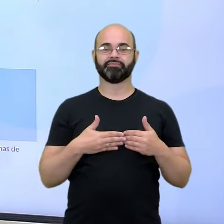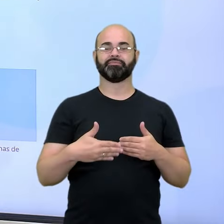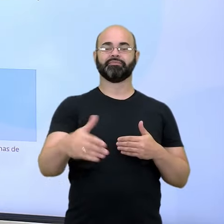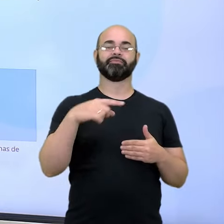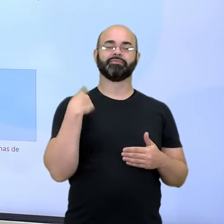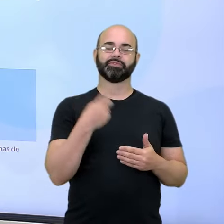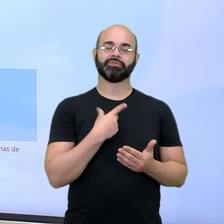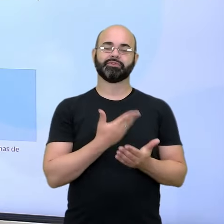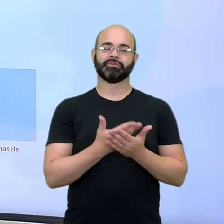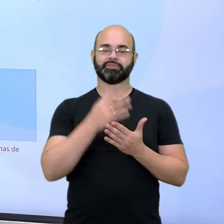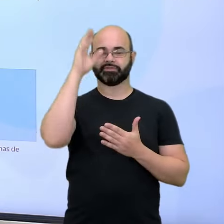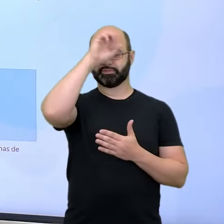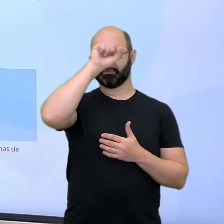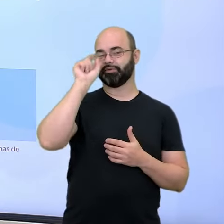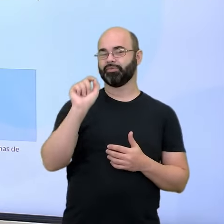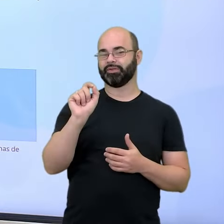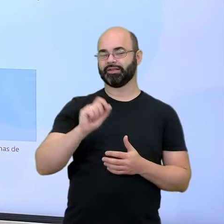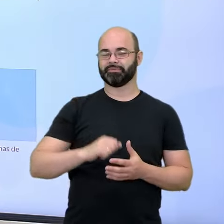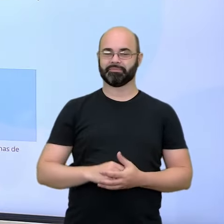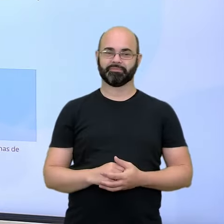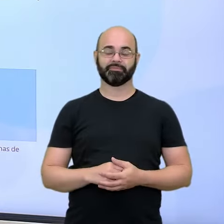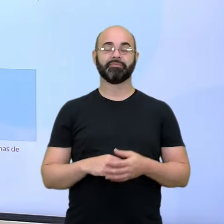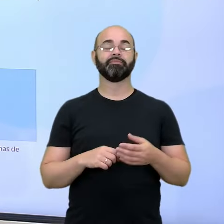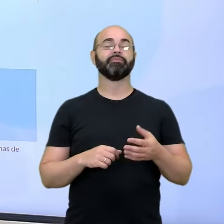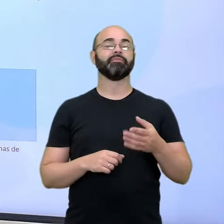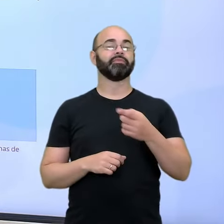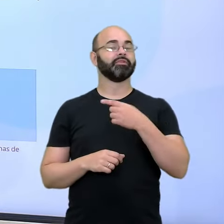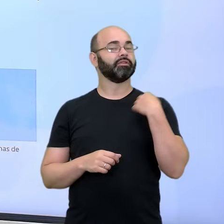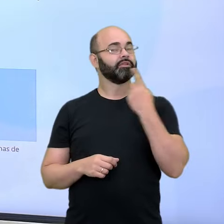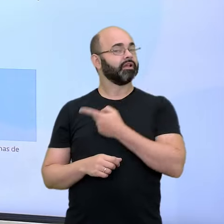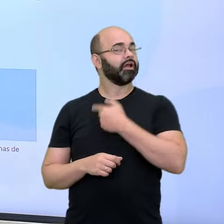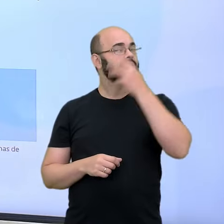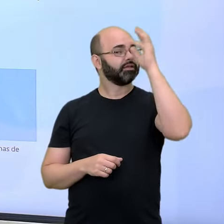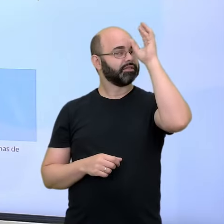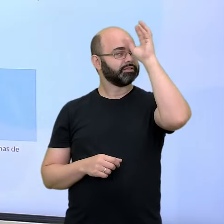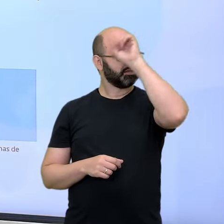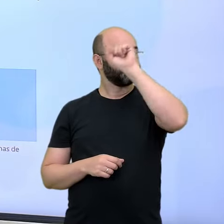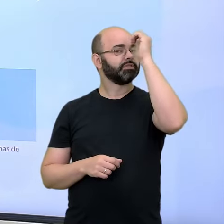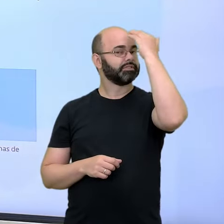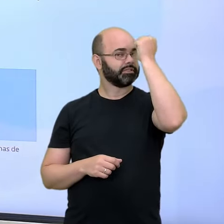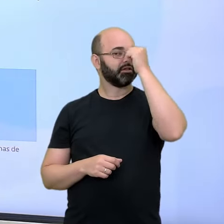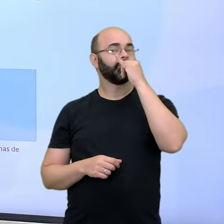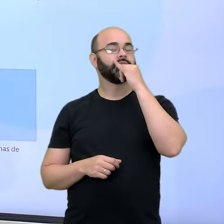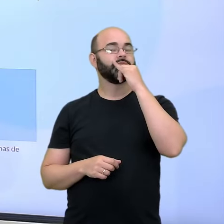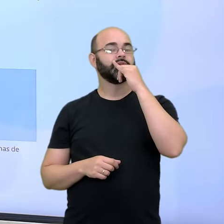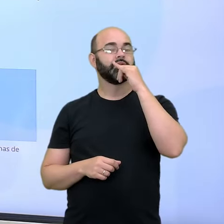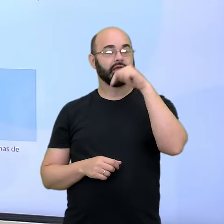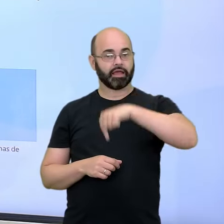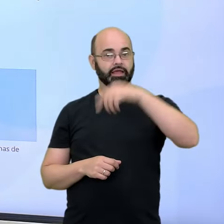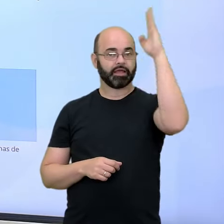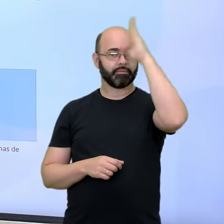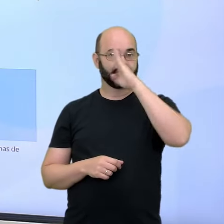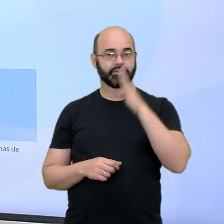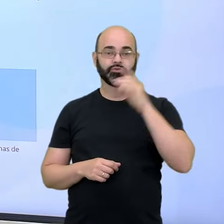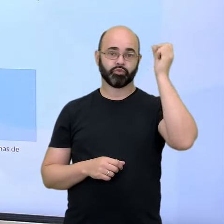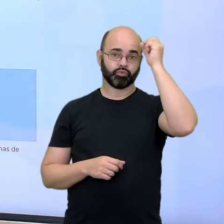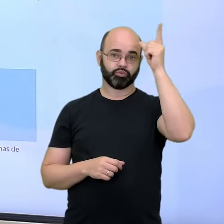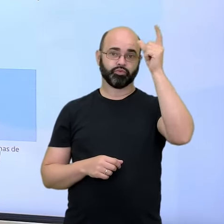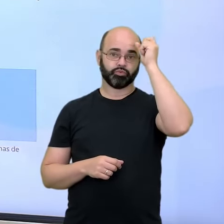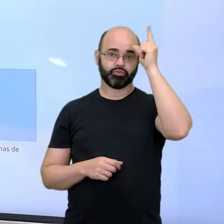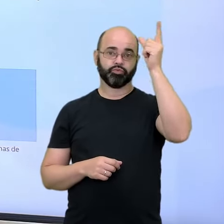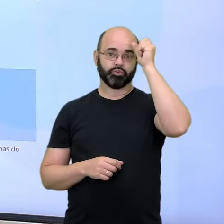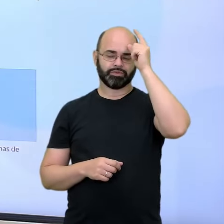componente? Saber que nós não podemos mais ignorar que existem diversas culturas permeando o nosso Brasil e que elas têm que